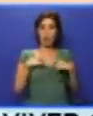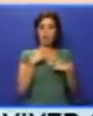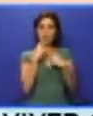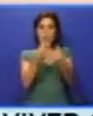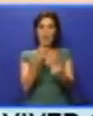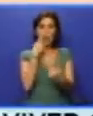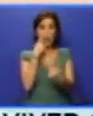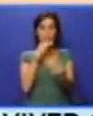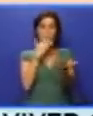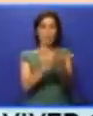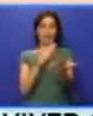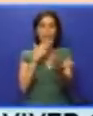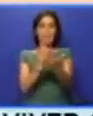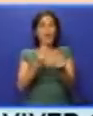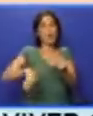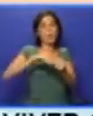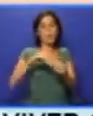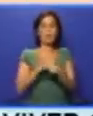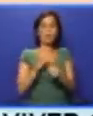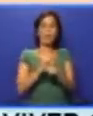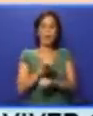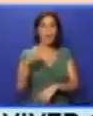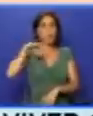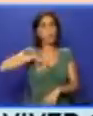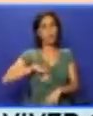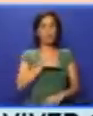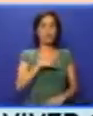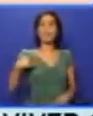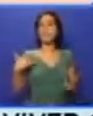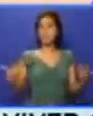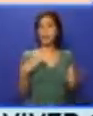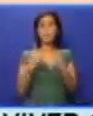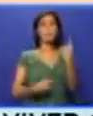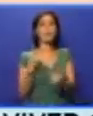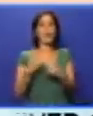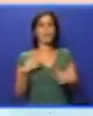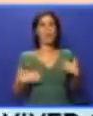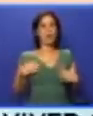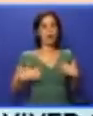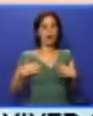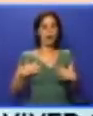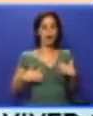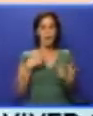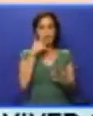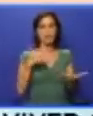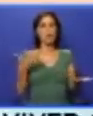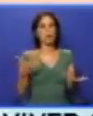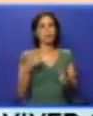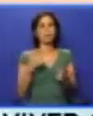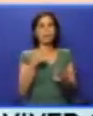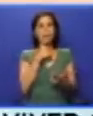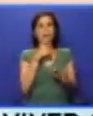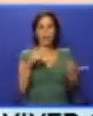transmitirem conhecimento e complementar o trabalho dos profissionais de saúde, que às vezes desesperam para que as pessoas, por exemplo,